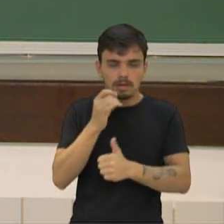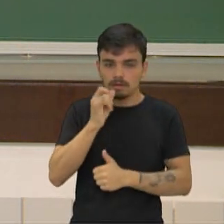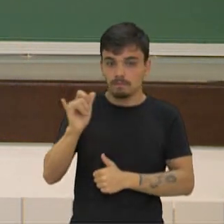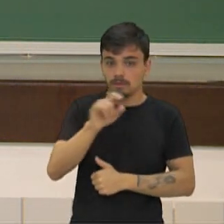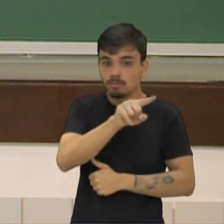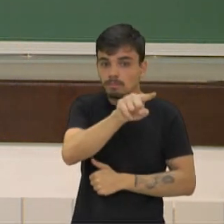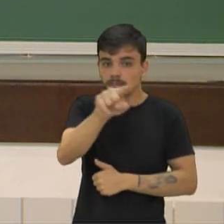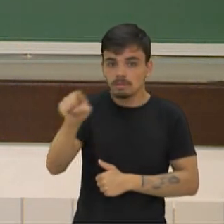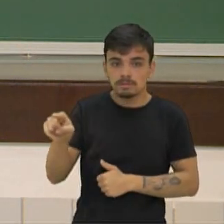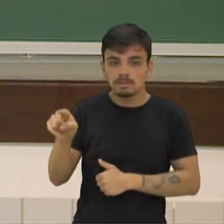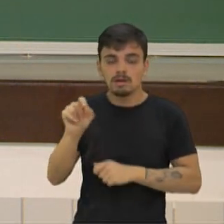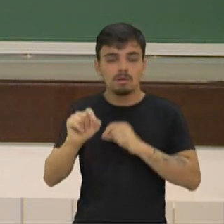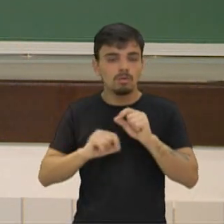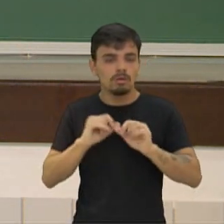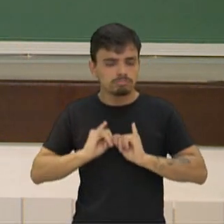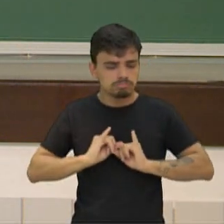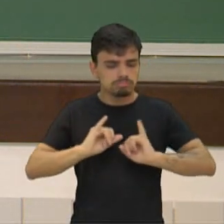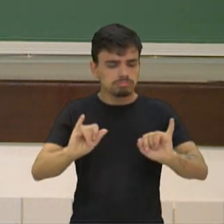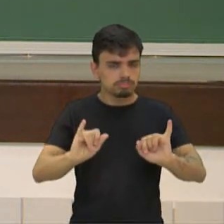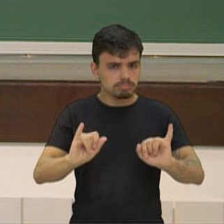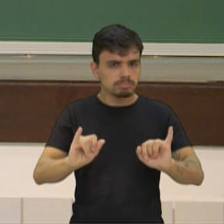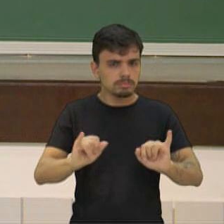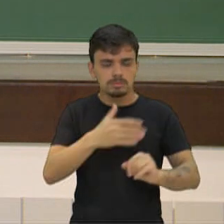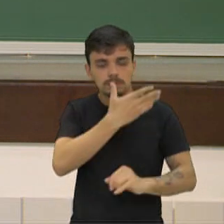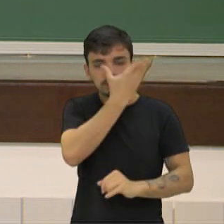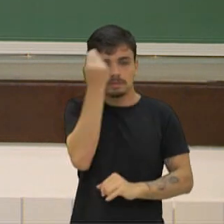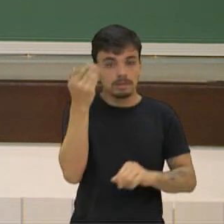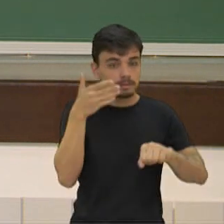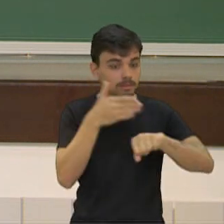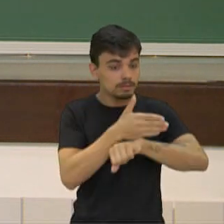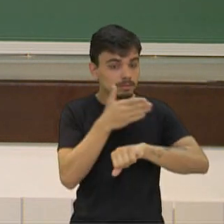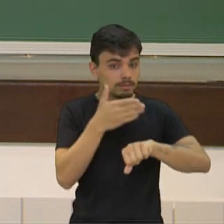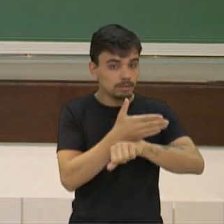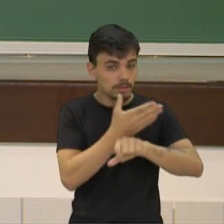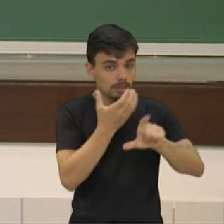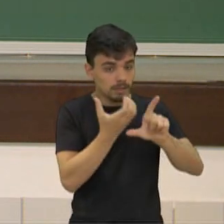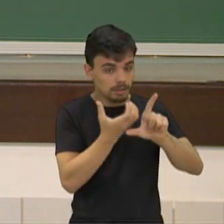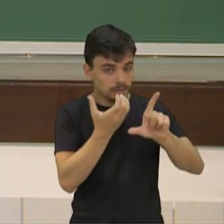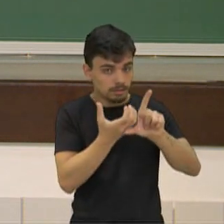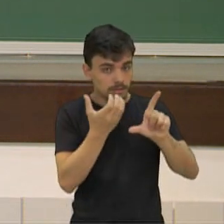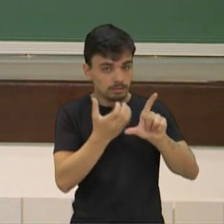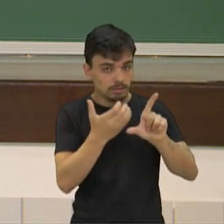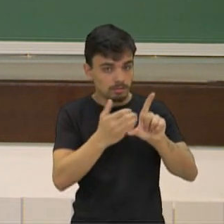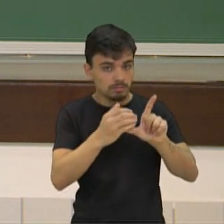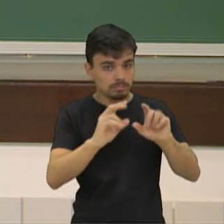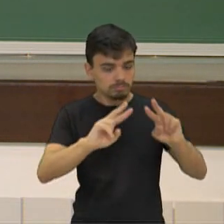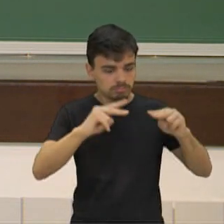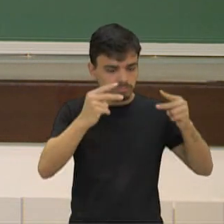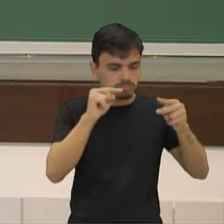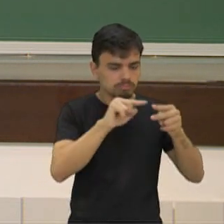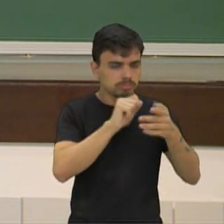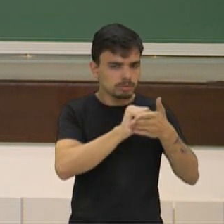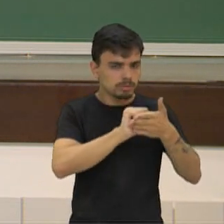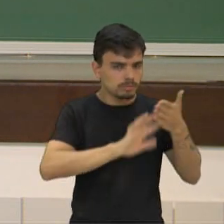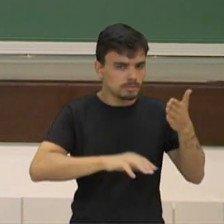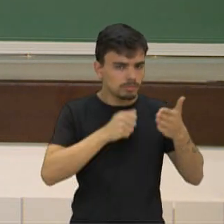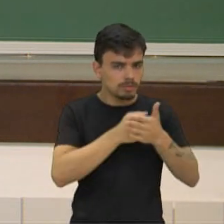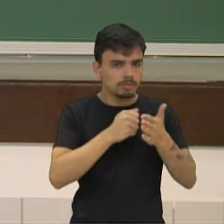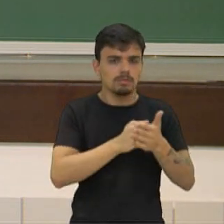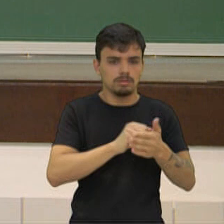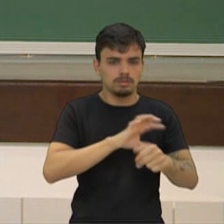aviso, pessoal, não esquece de registrar sua frequência na atividade, né? Enviar a